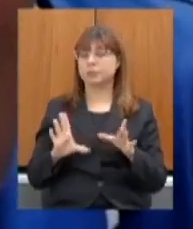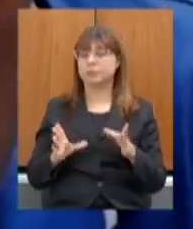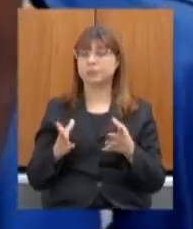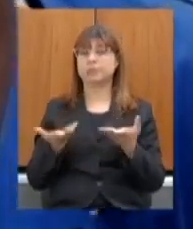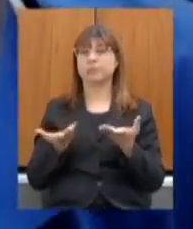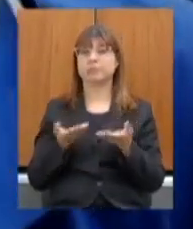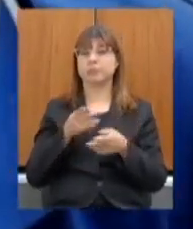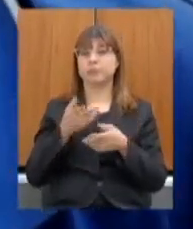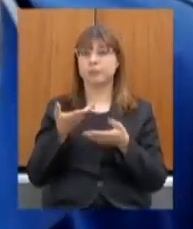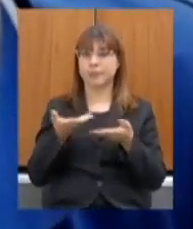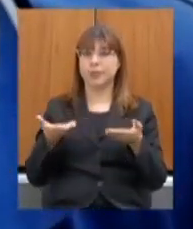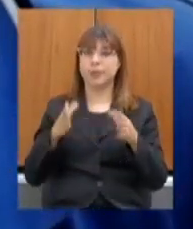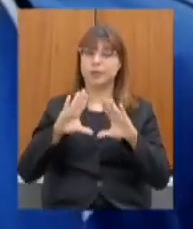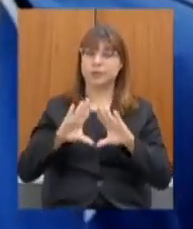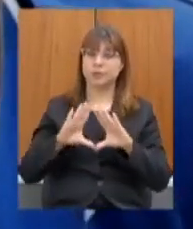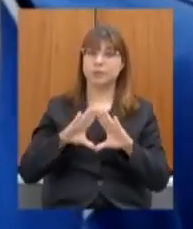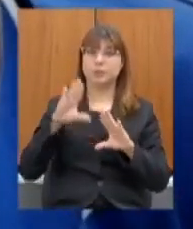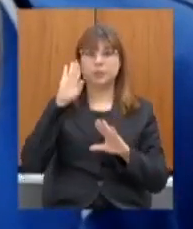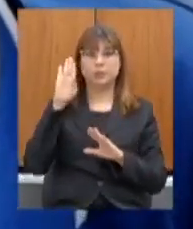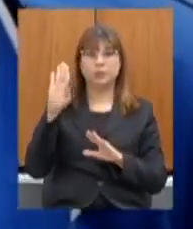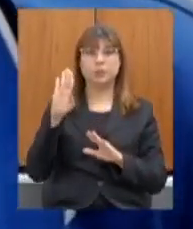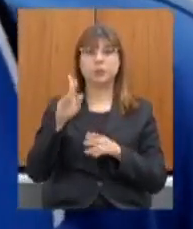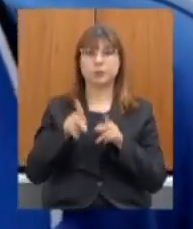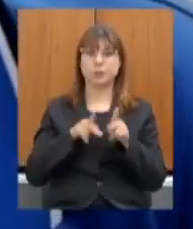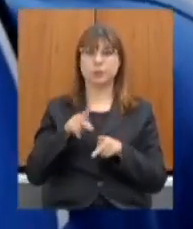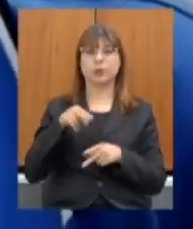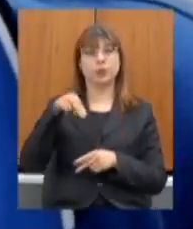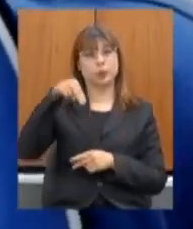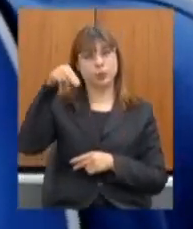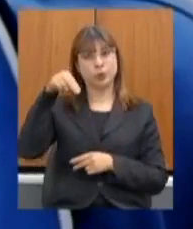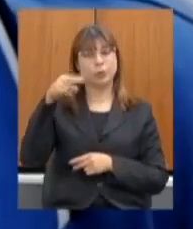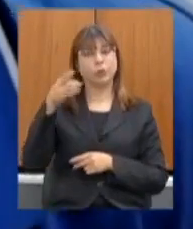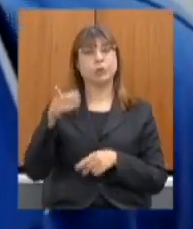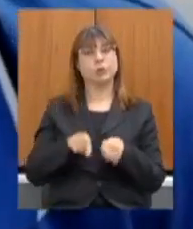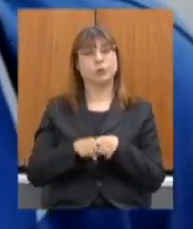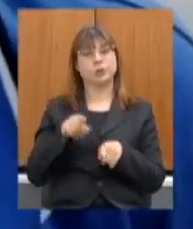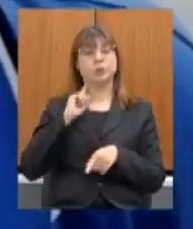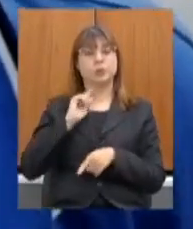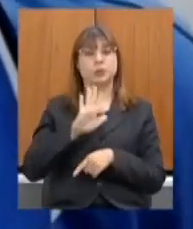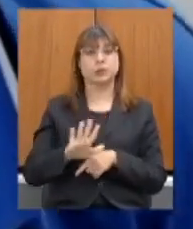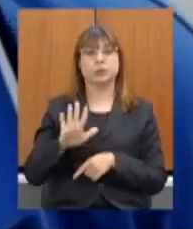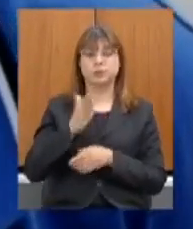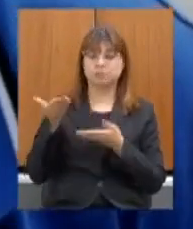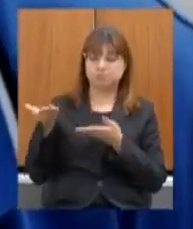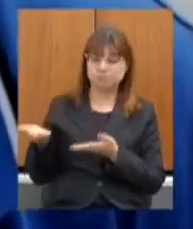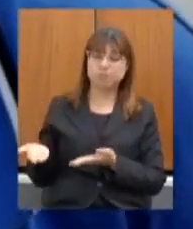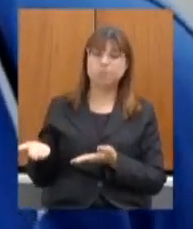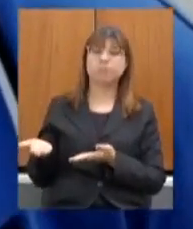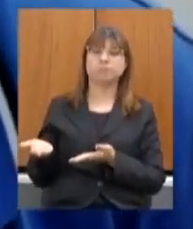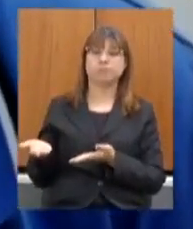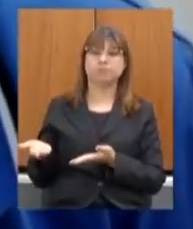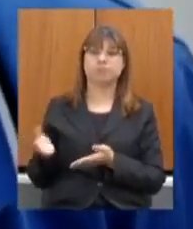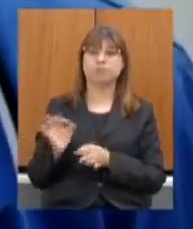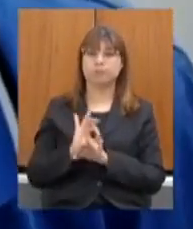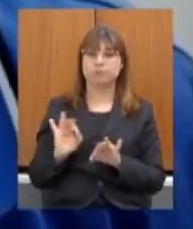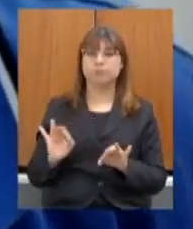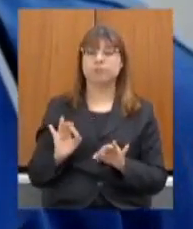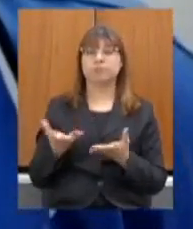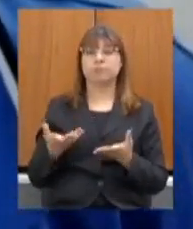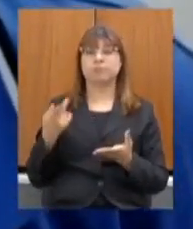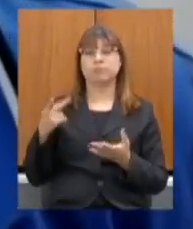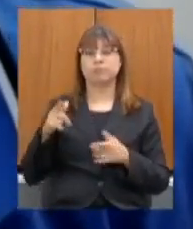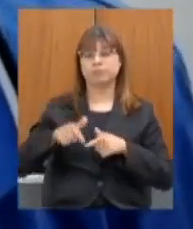povo, principalmente do Norte, Nordeste, e também de Minas Gerais. Vossa excelência tem sido muito profícuo nas suas